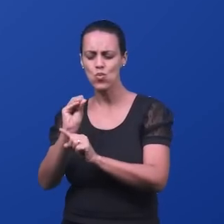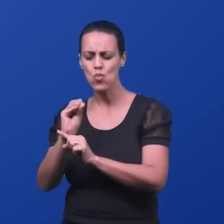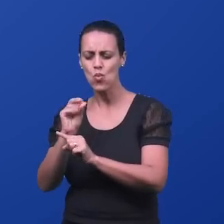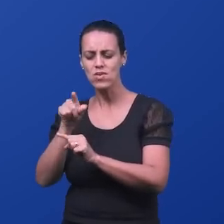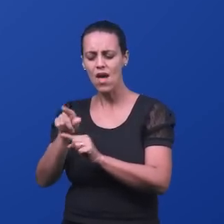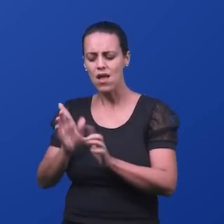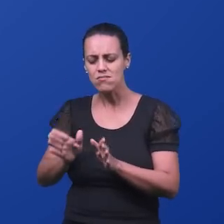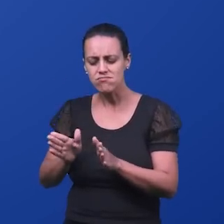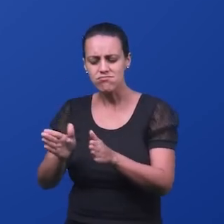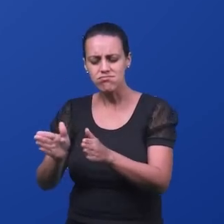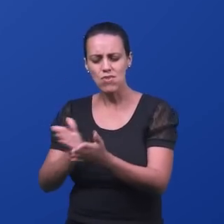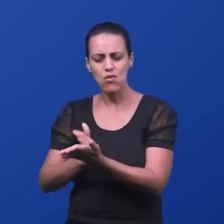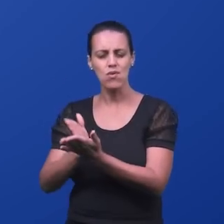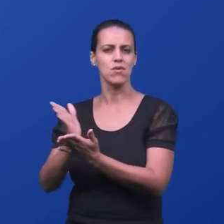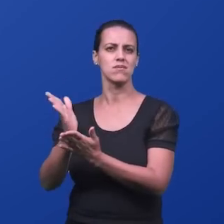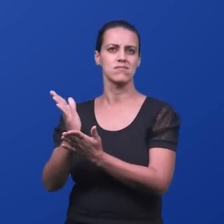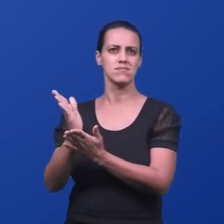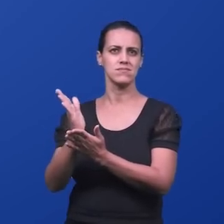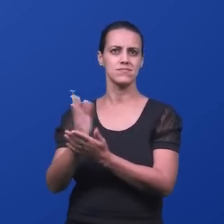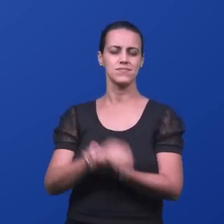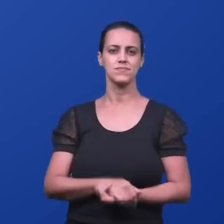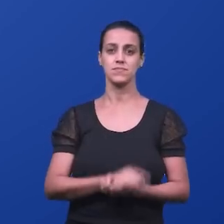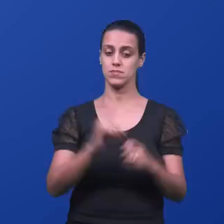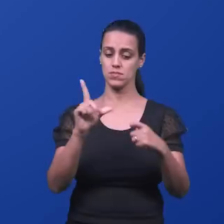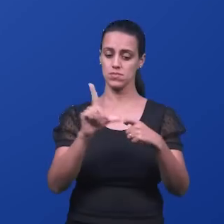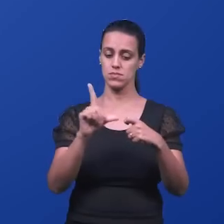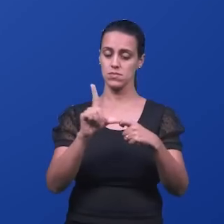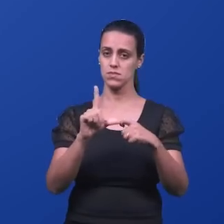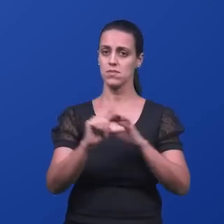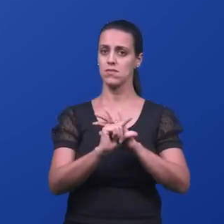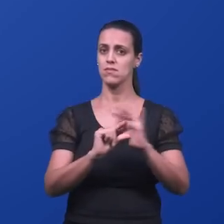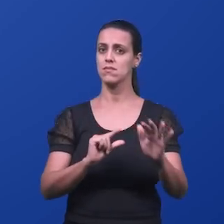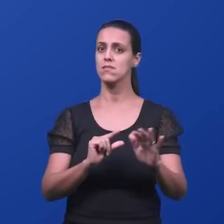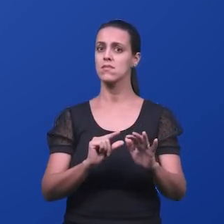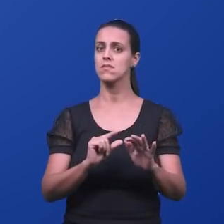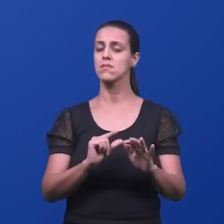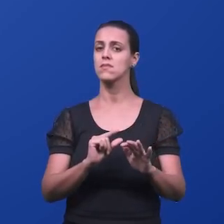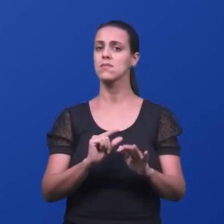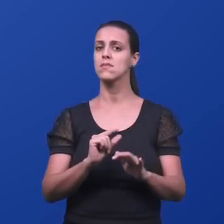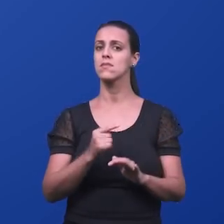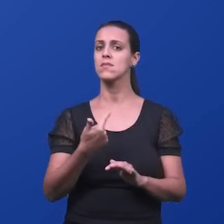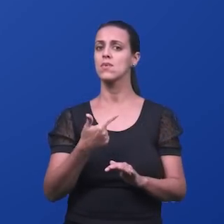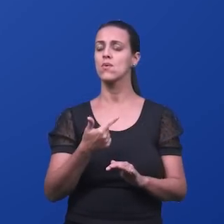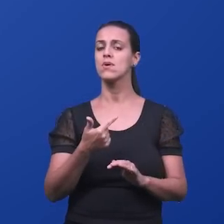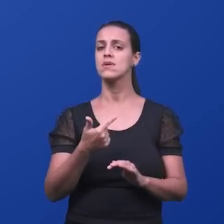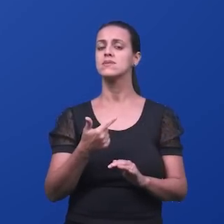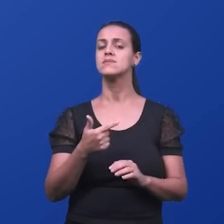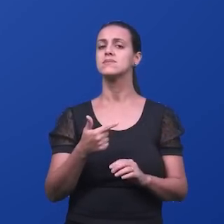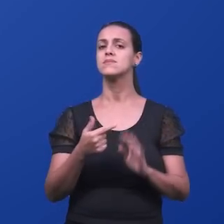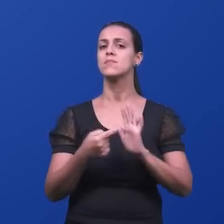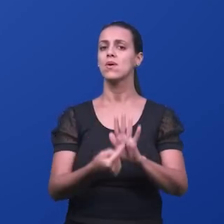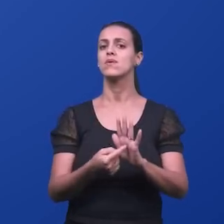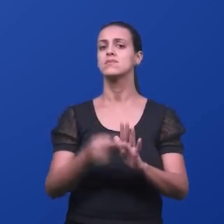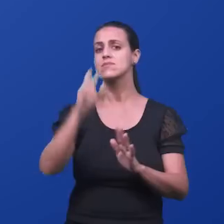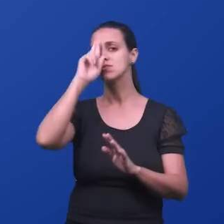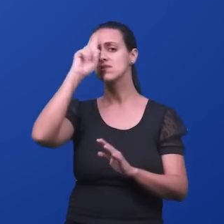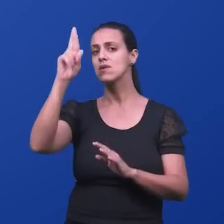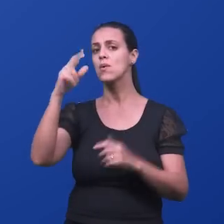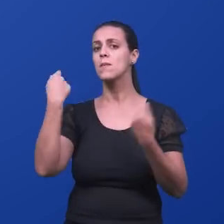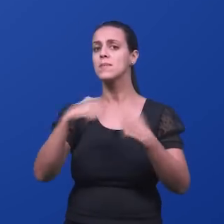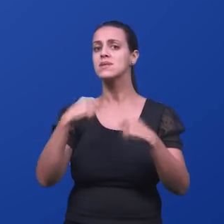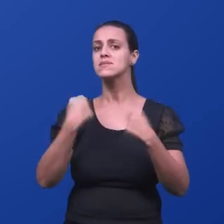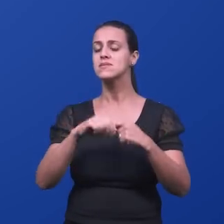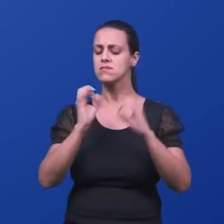ela não saia dessa direção. Lá em Lucas, no verso 12, 35, o Senhor nos fala: cingido esteja o